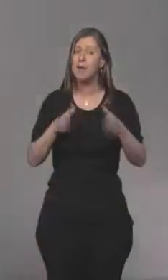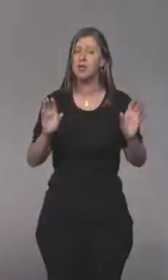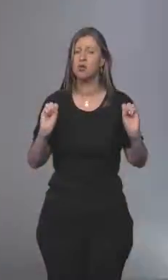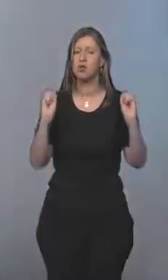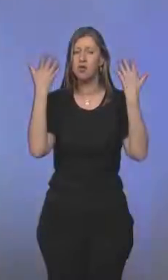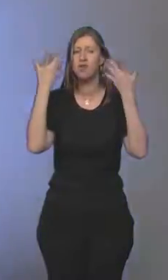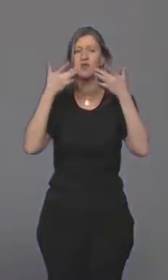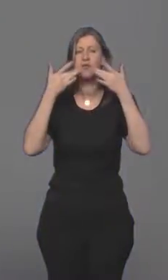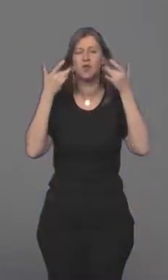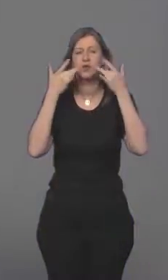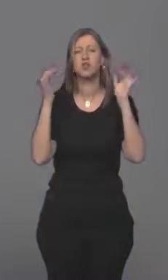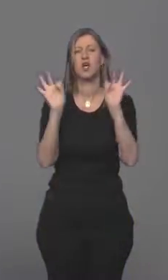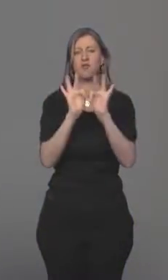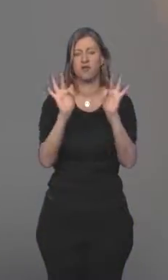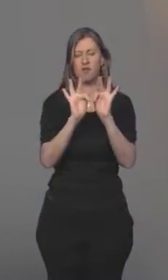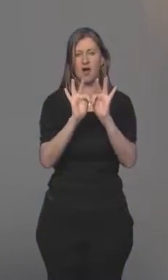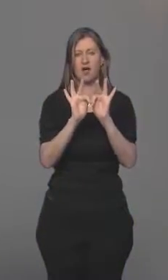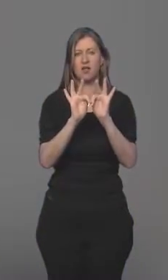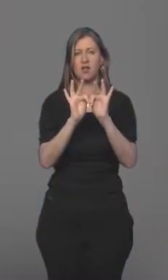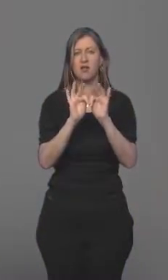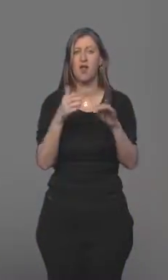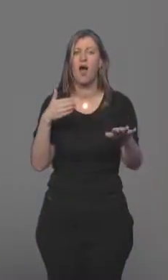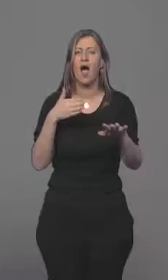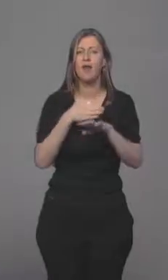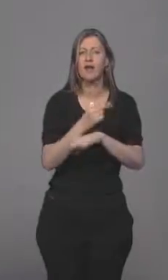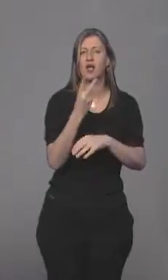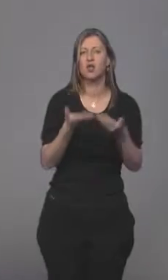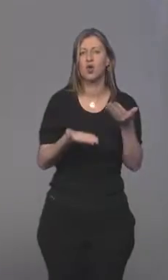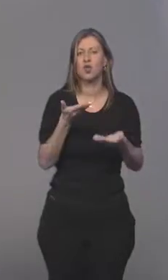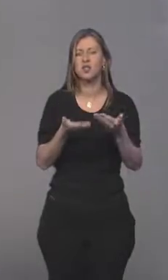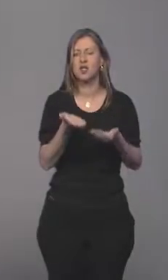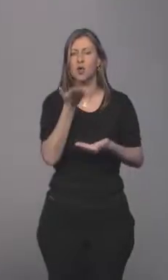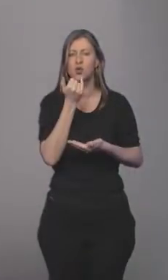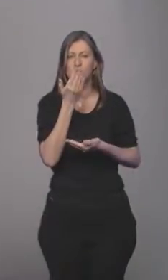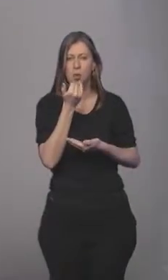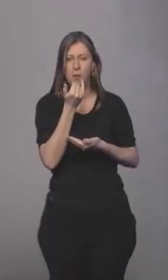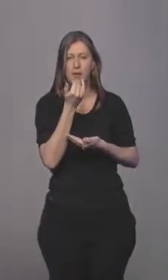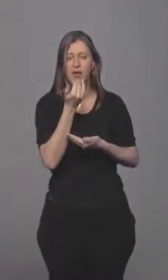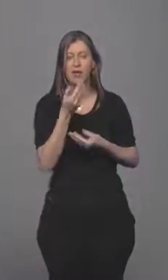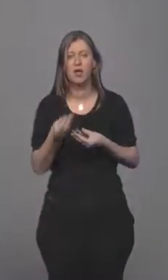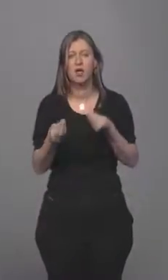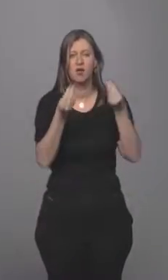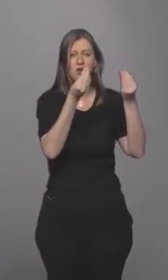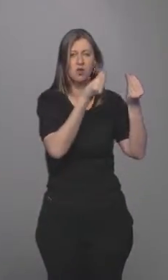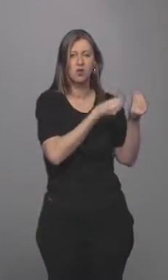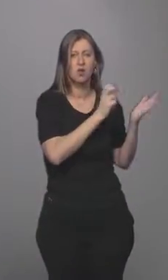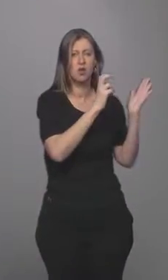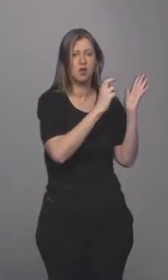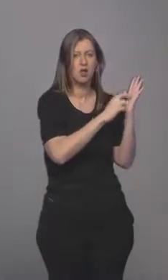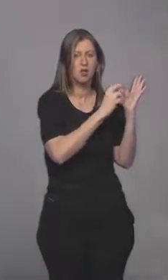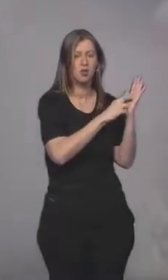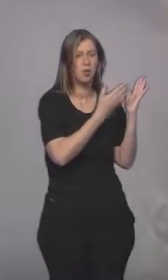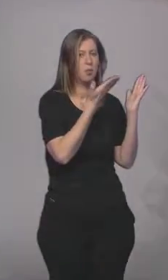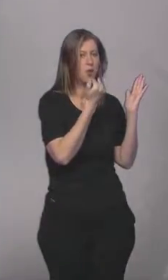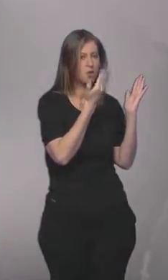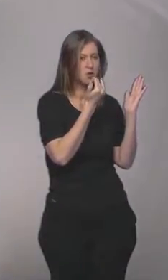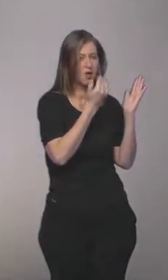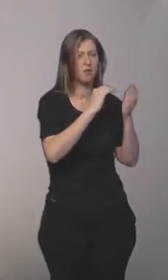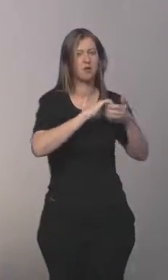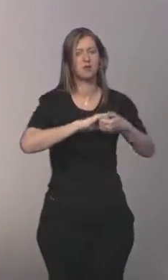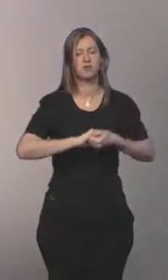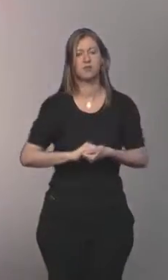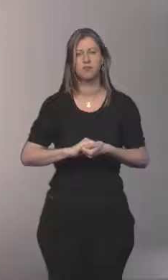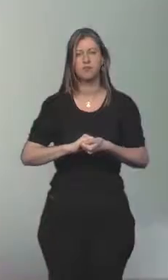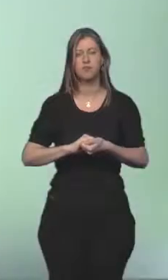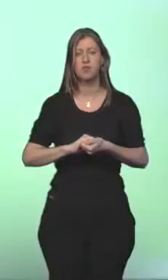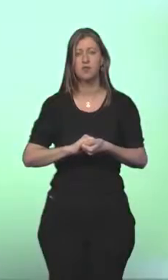A abertura do evento aconteceu no Teatro Fevale. A entrada foi 2 quilos de alimentos não perecíveis, que foram